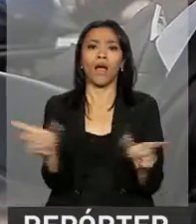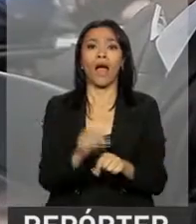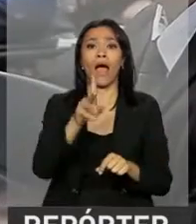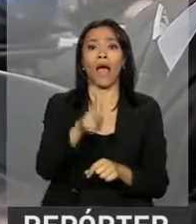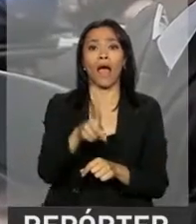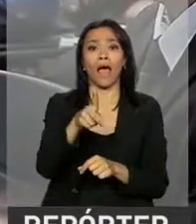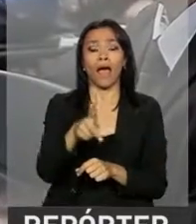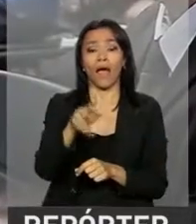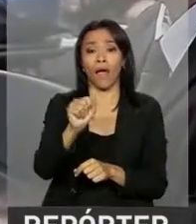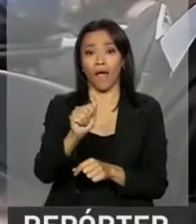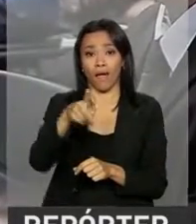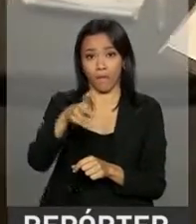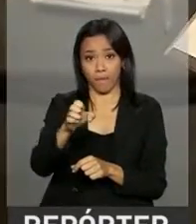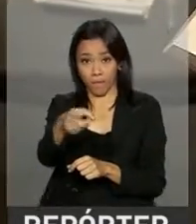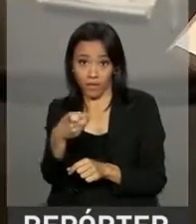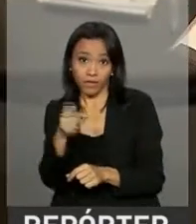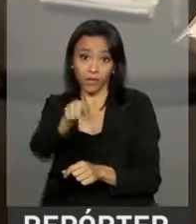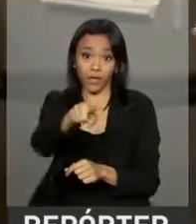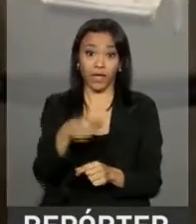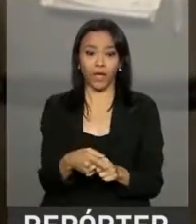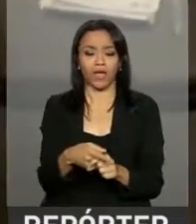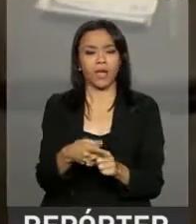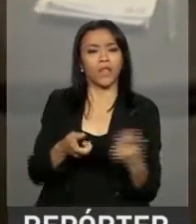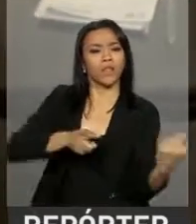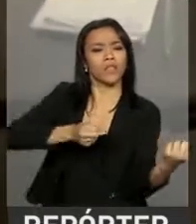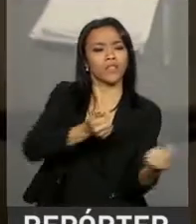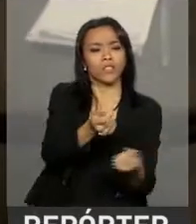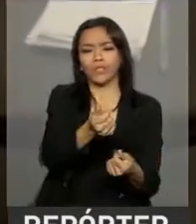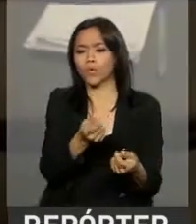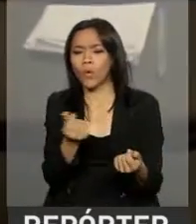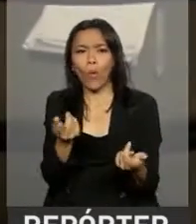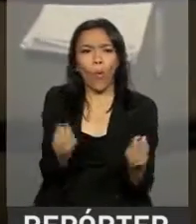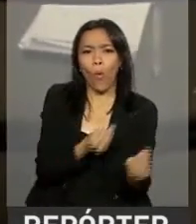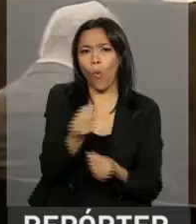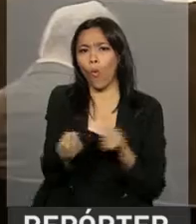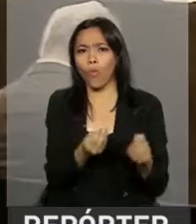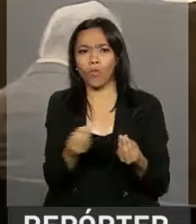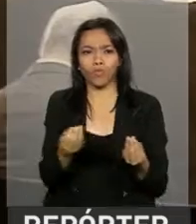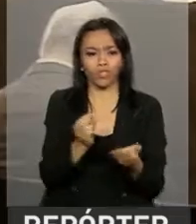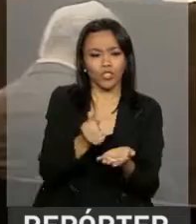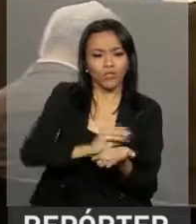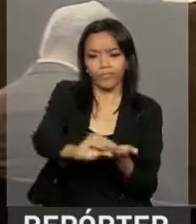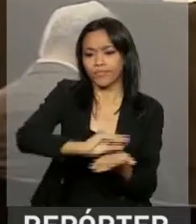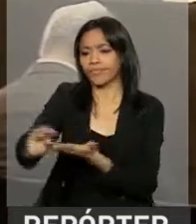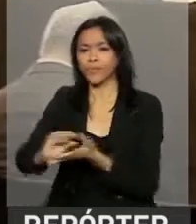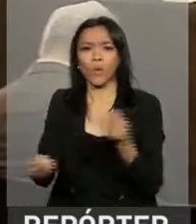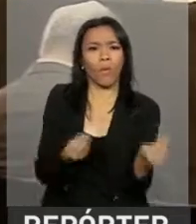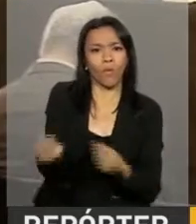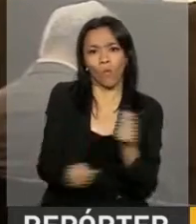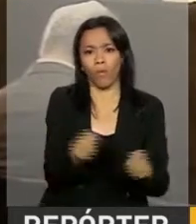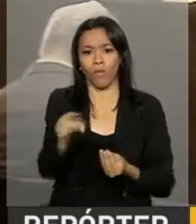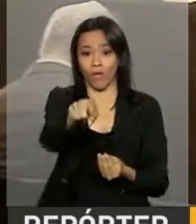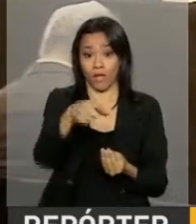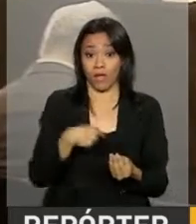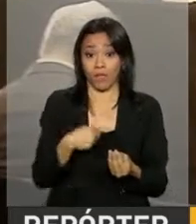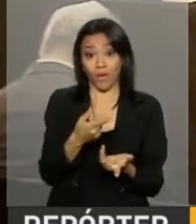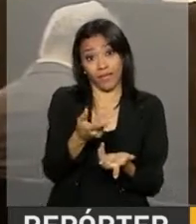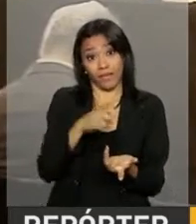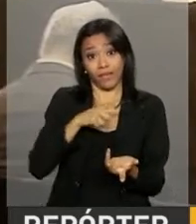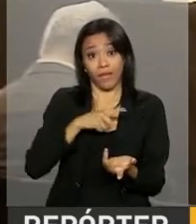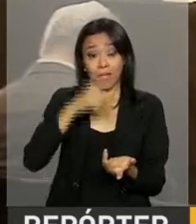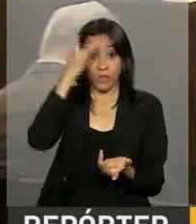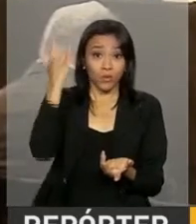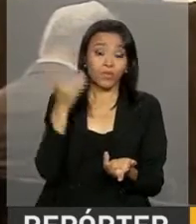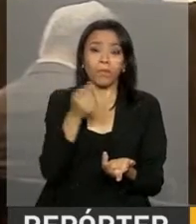aqui no rio na casa brasil rodadas de negócios nas próximas semanas mostrar um brasil que às vezes até poucos brasileiros conhecem o brasil